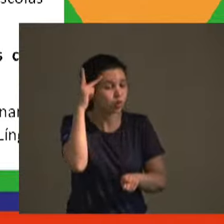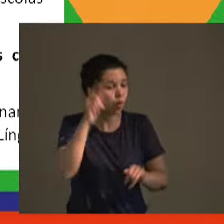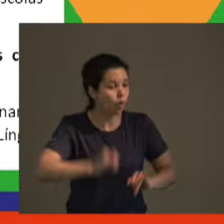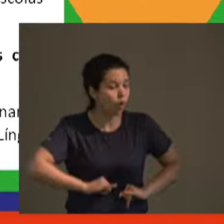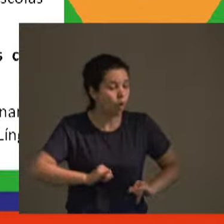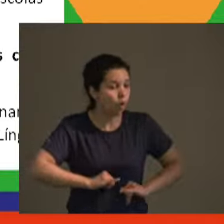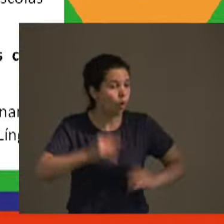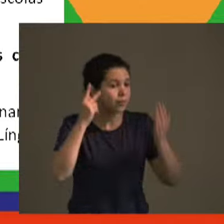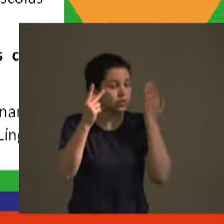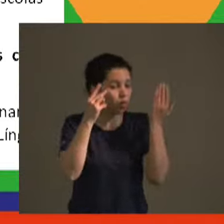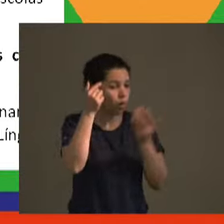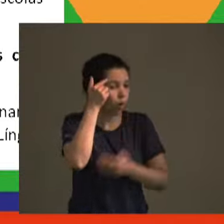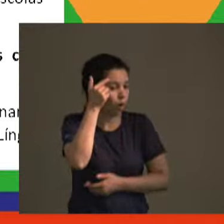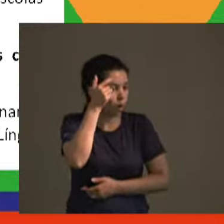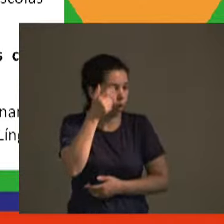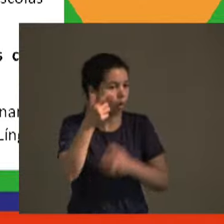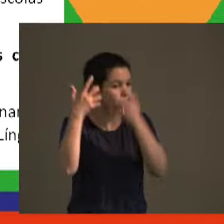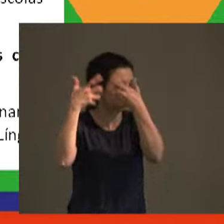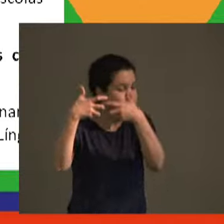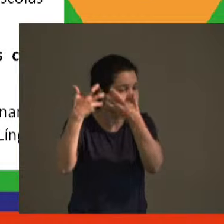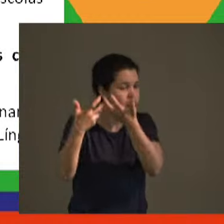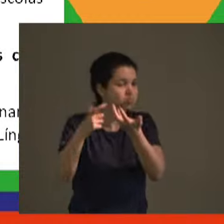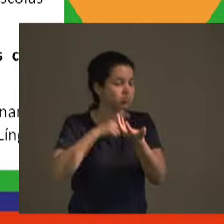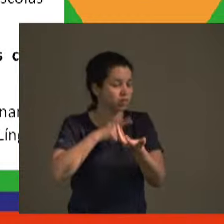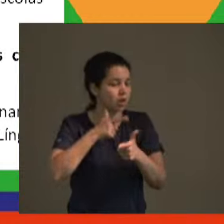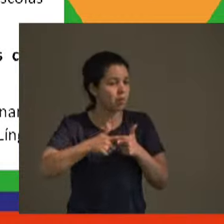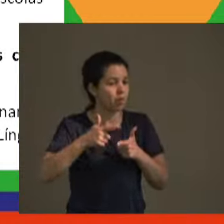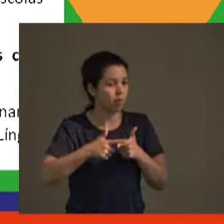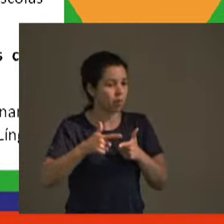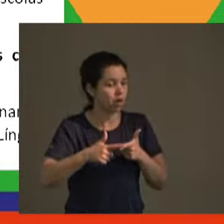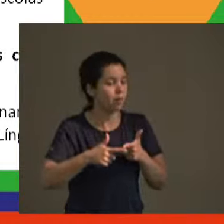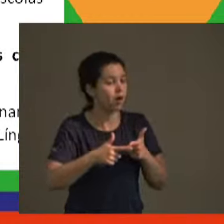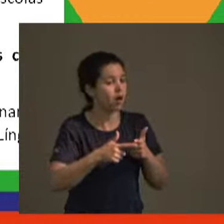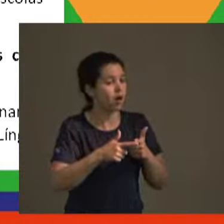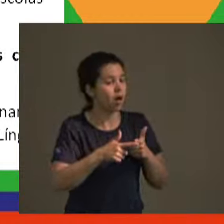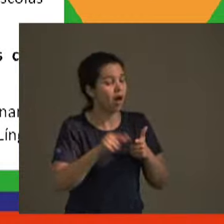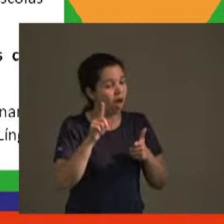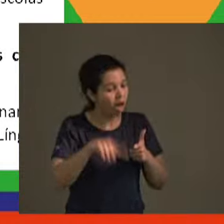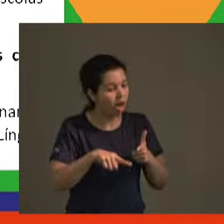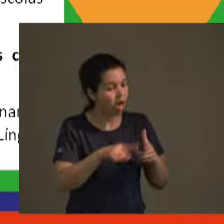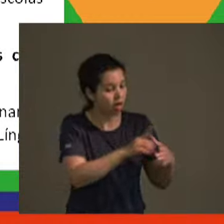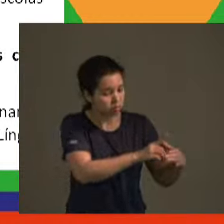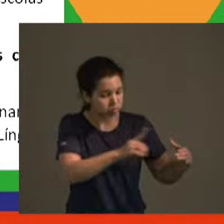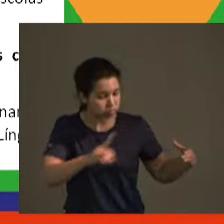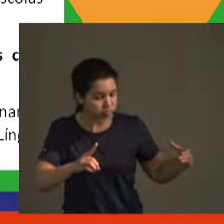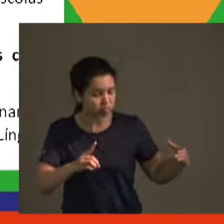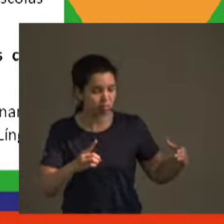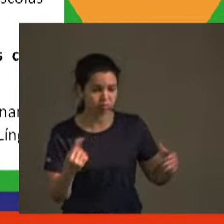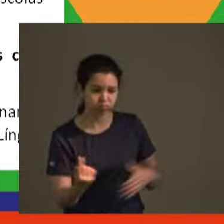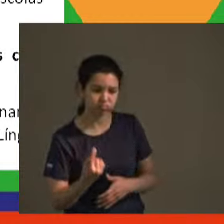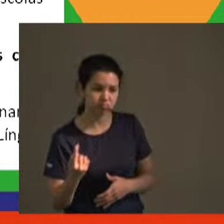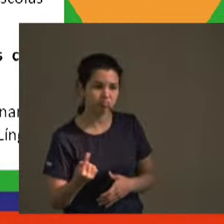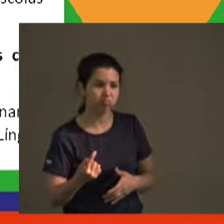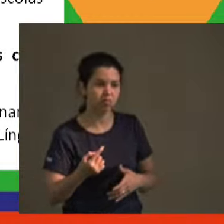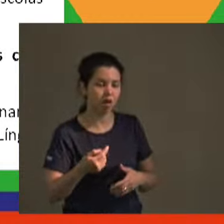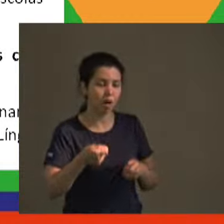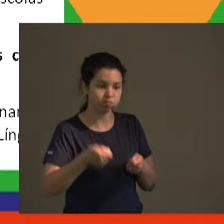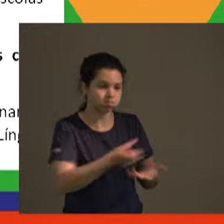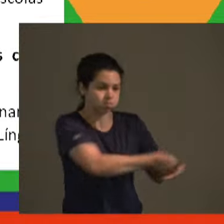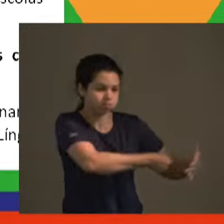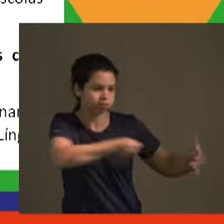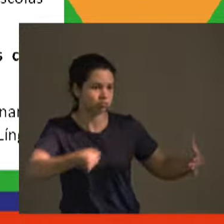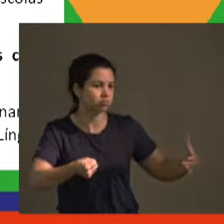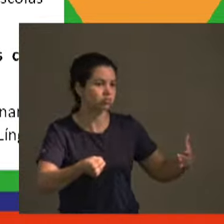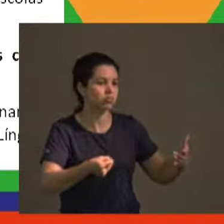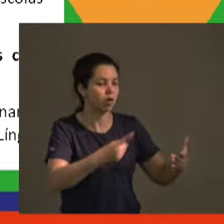psicológicos, psíquicos, que são também separadas e isoladas de forma compulsória. Então, também teremos uma ação